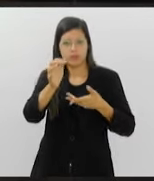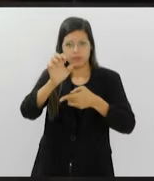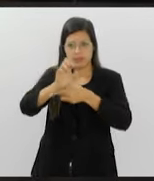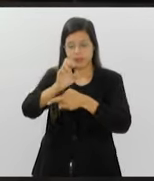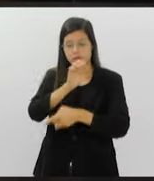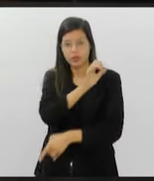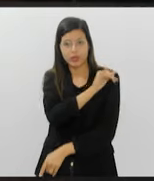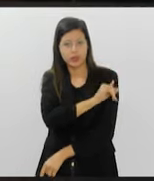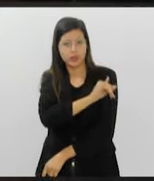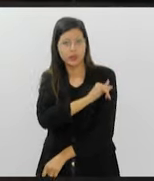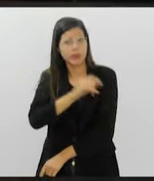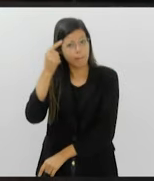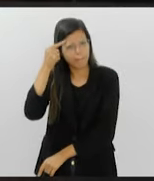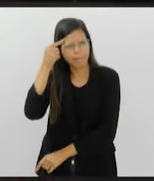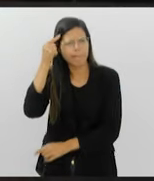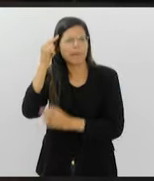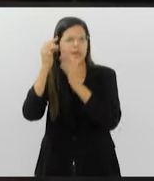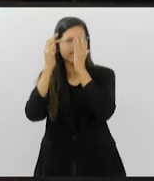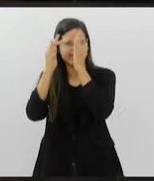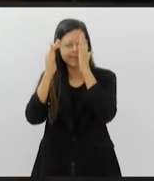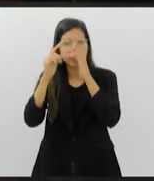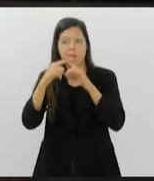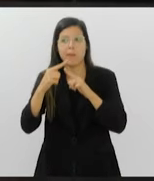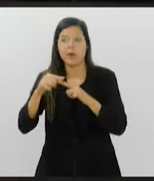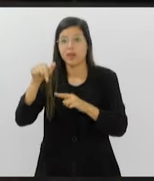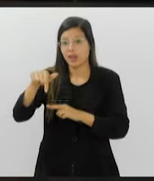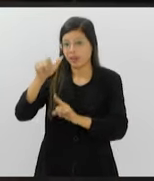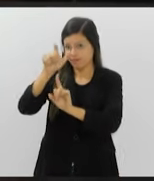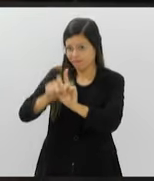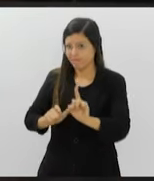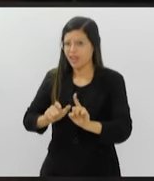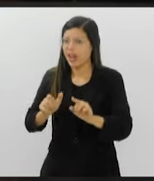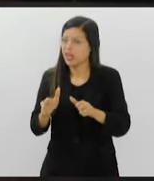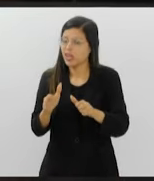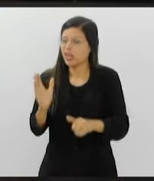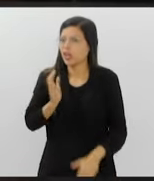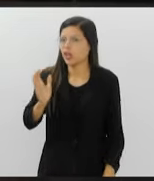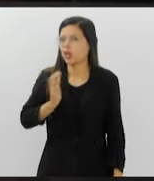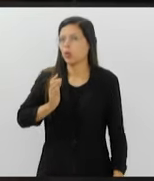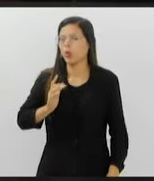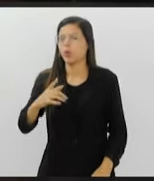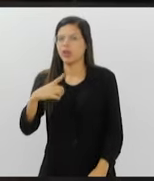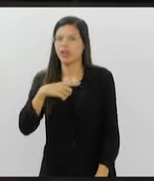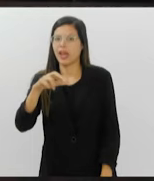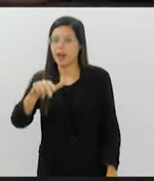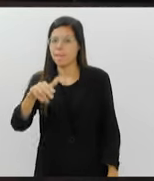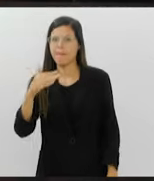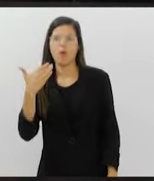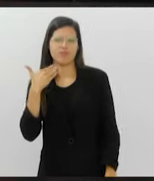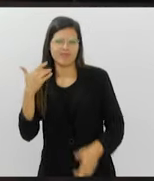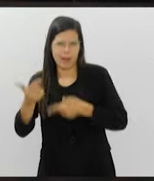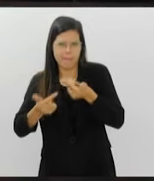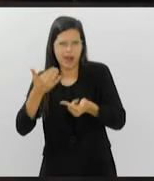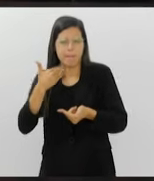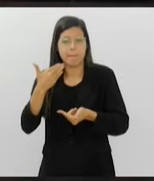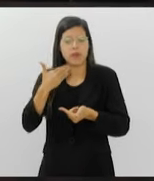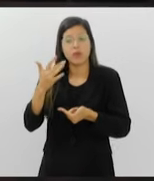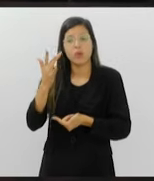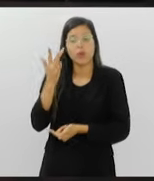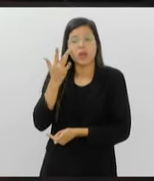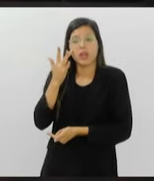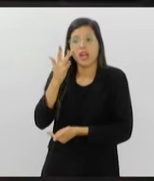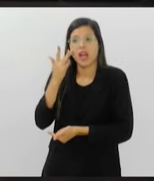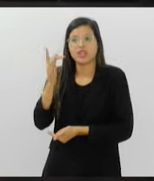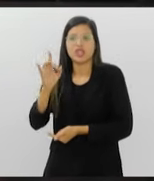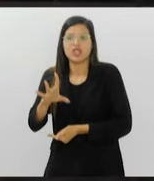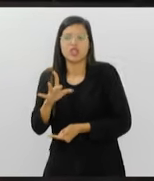Pensa muito bem, porque esse rapaz nasceu em berço rico, tem irmão banqueiro, e acha que a vida se resume em governar ele e os